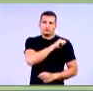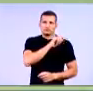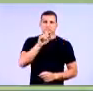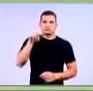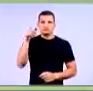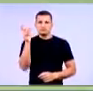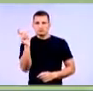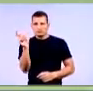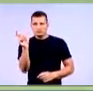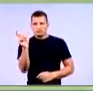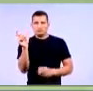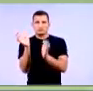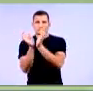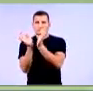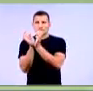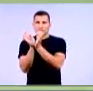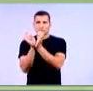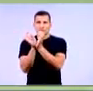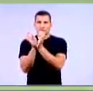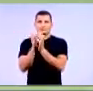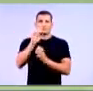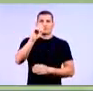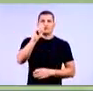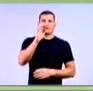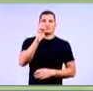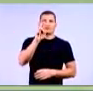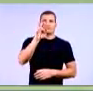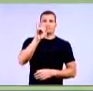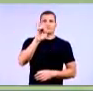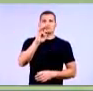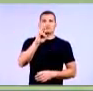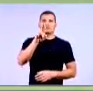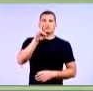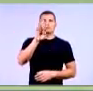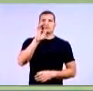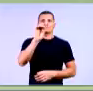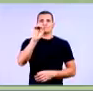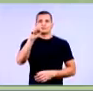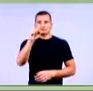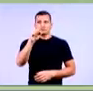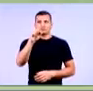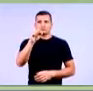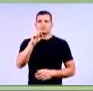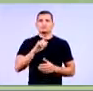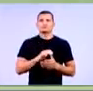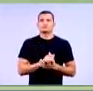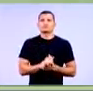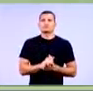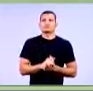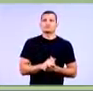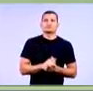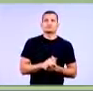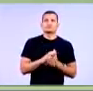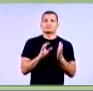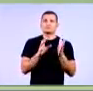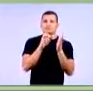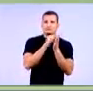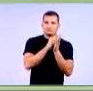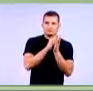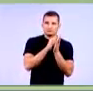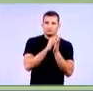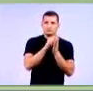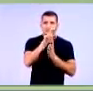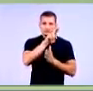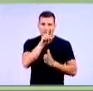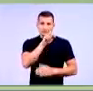classe se chama turma. Quais são os atributos, como o segundo item aqui, ó, atributos do aluno? Matrícula e nome